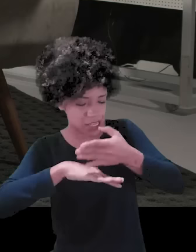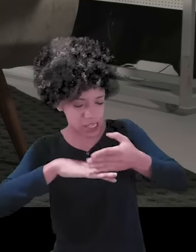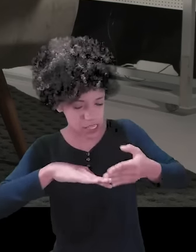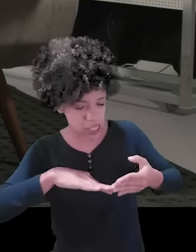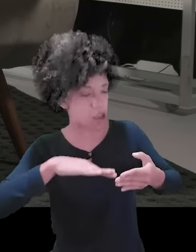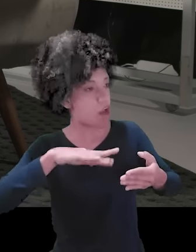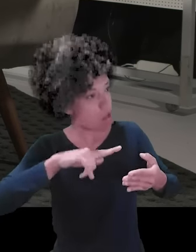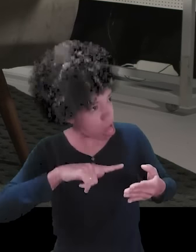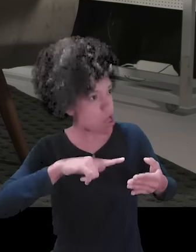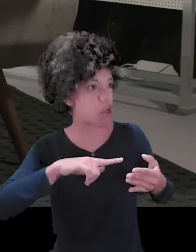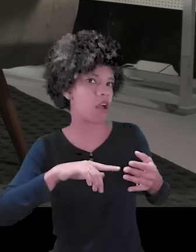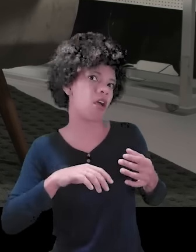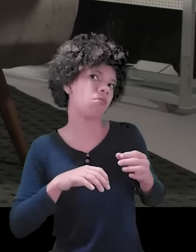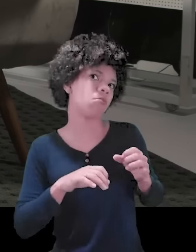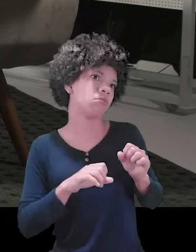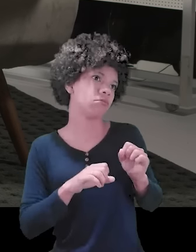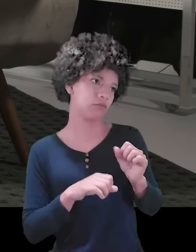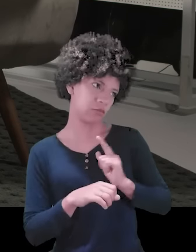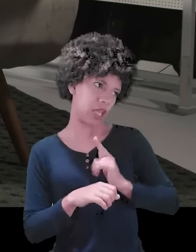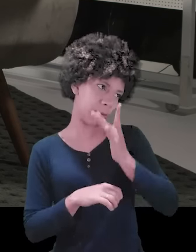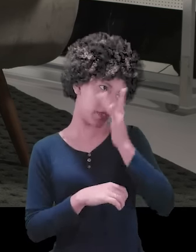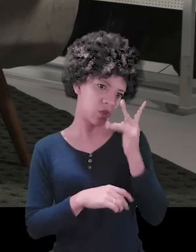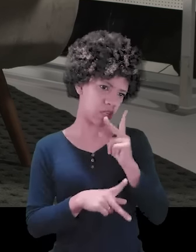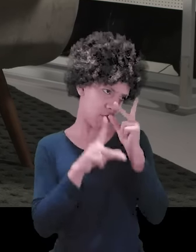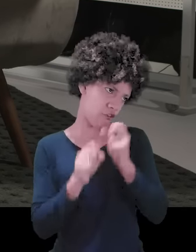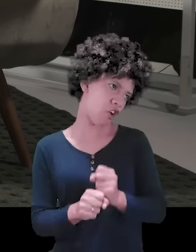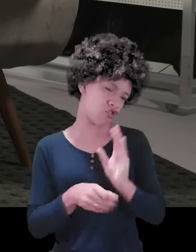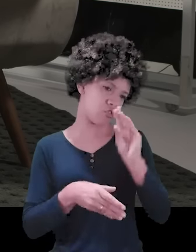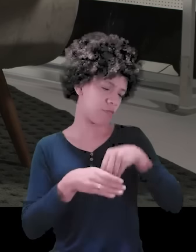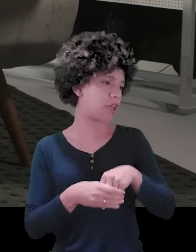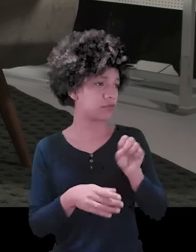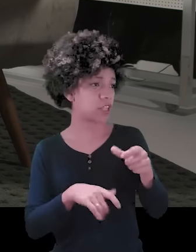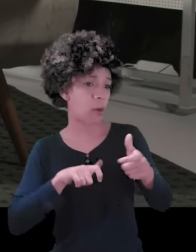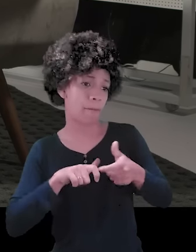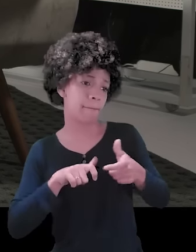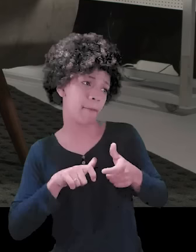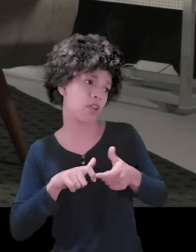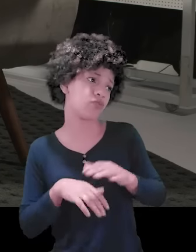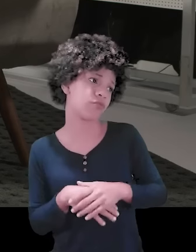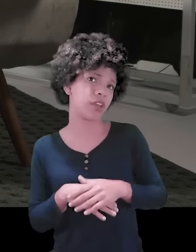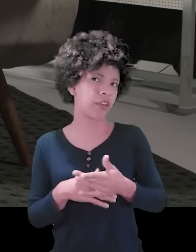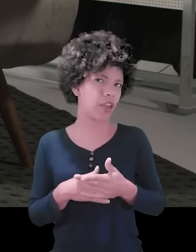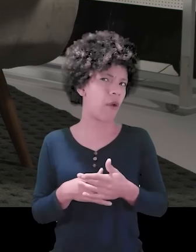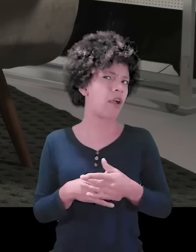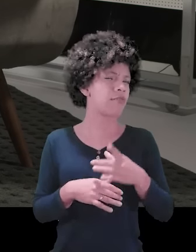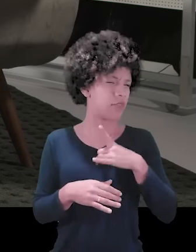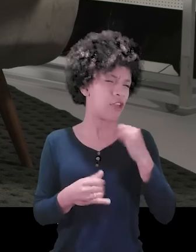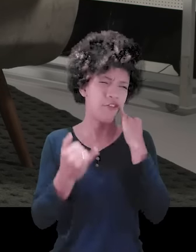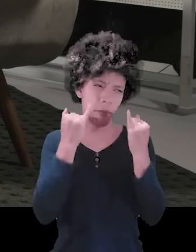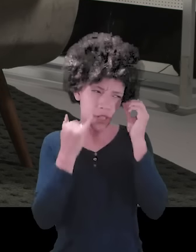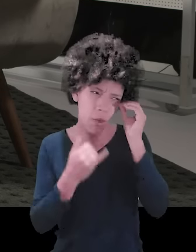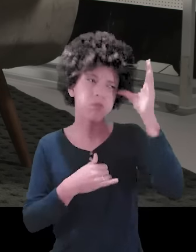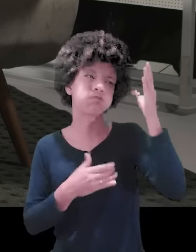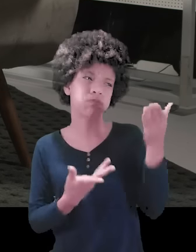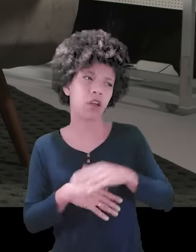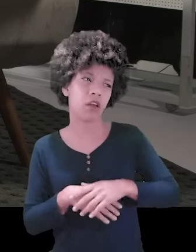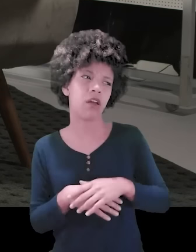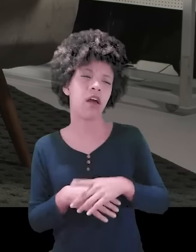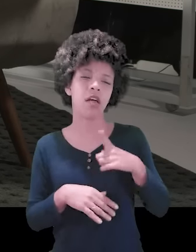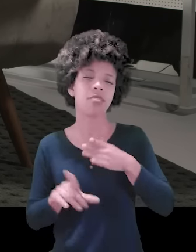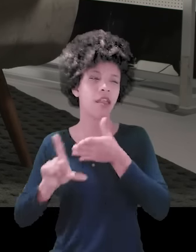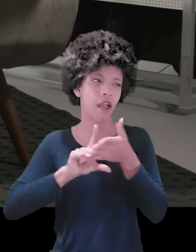esse viu sentem gente poderosa no meio sim no mínimo um médico uma pessoa instruída não tem não É só com